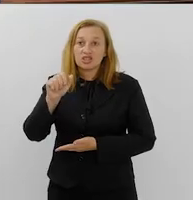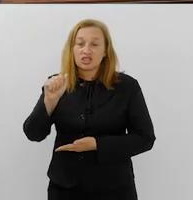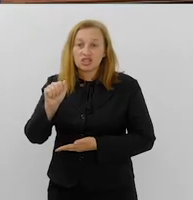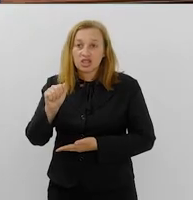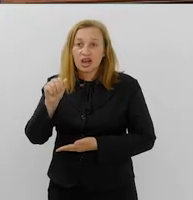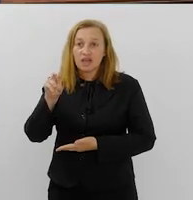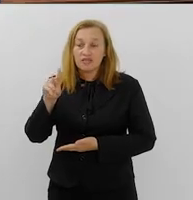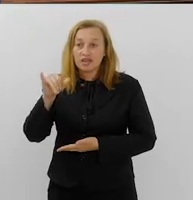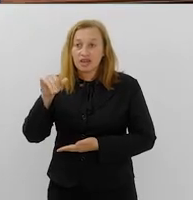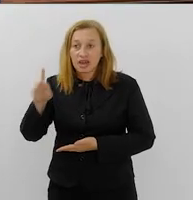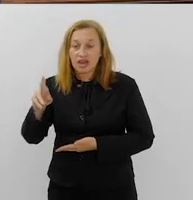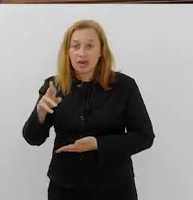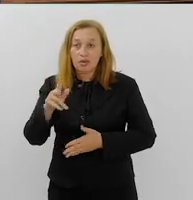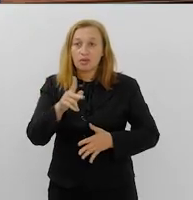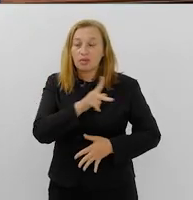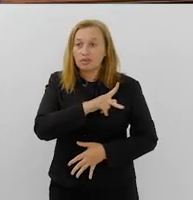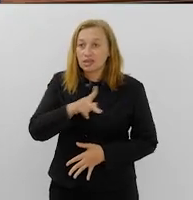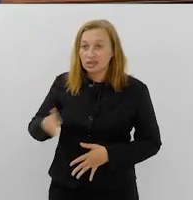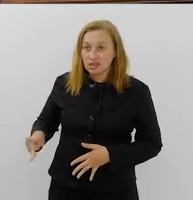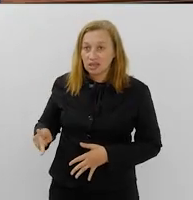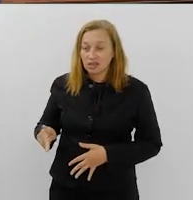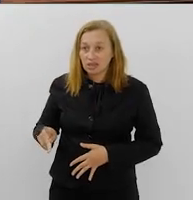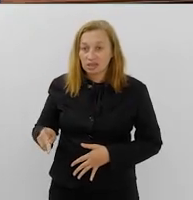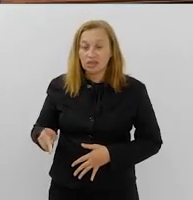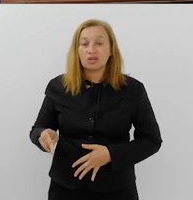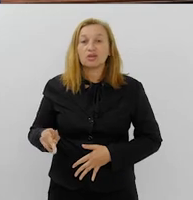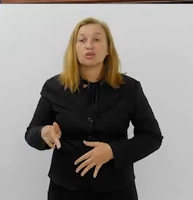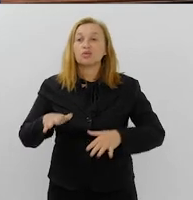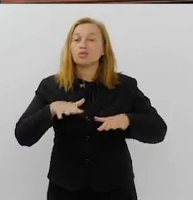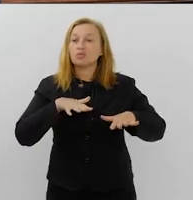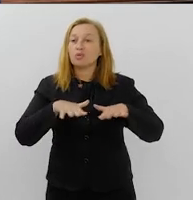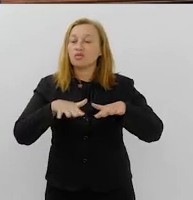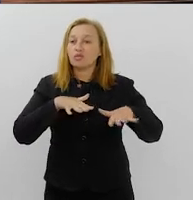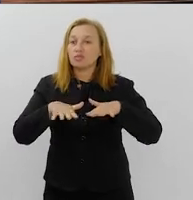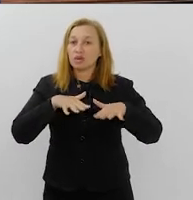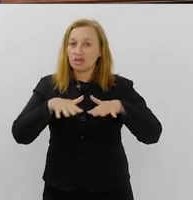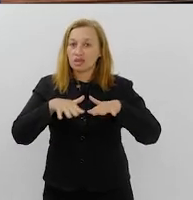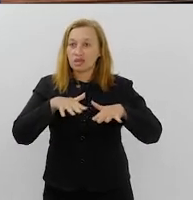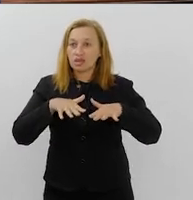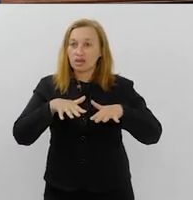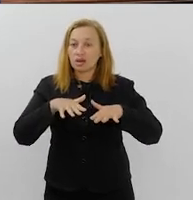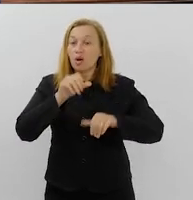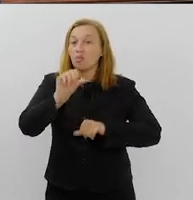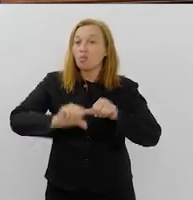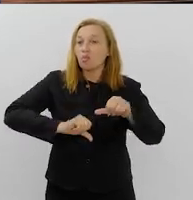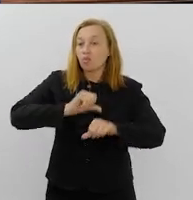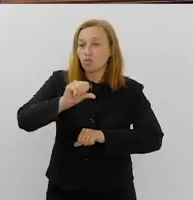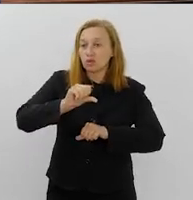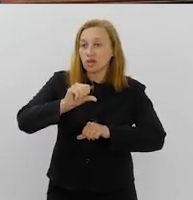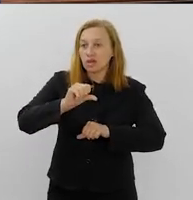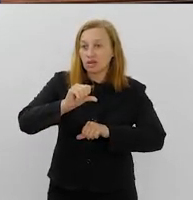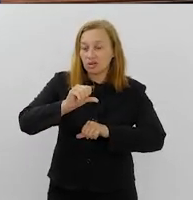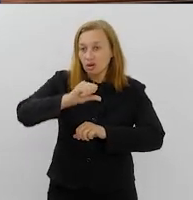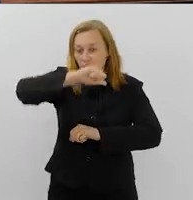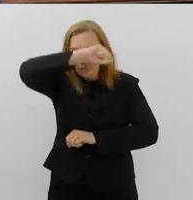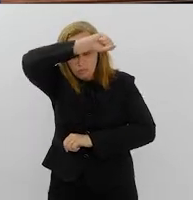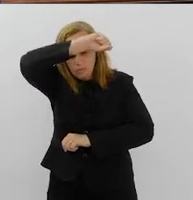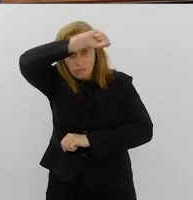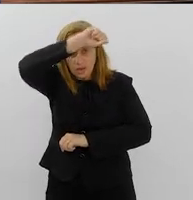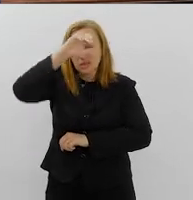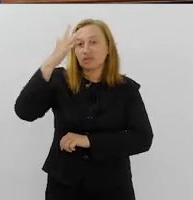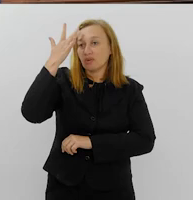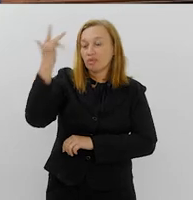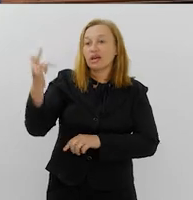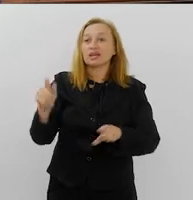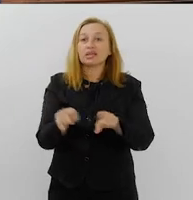é o presidente do movimento Muda, Umbanda do Amanhã. E também